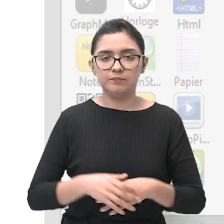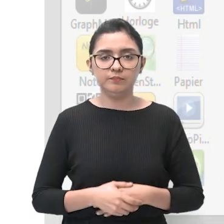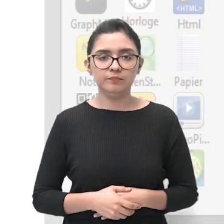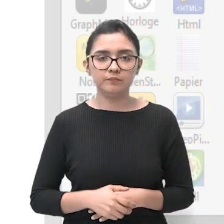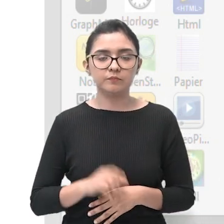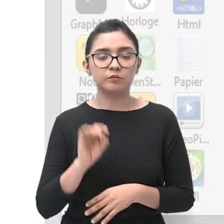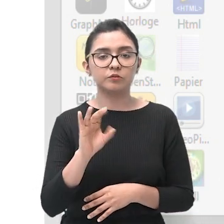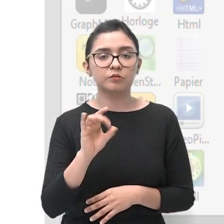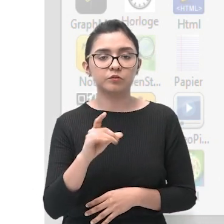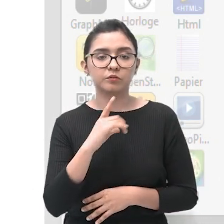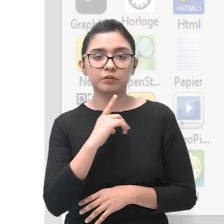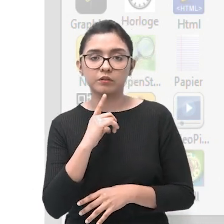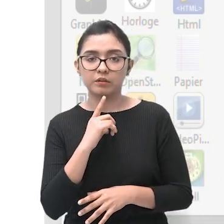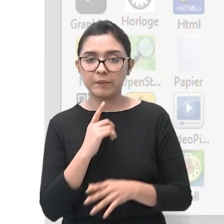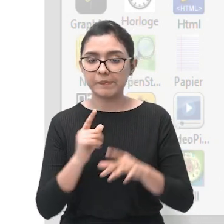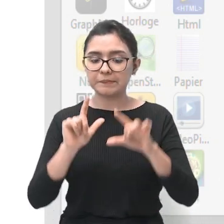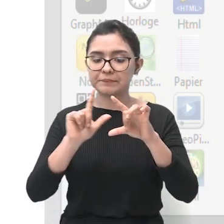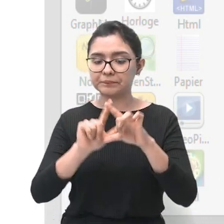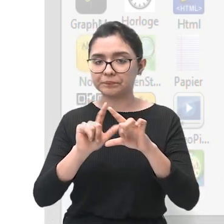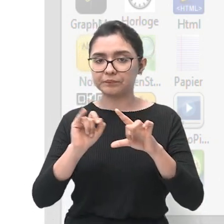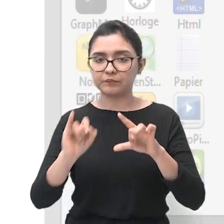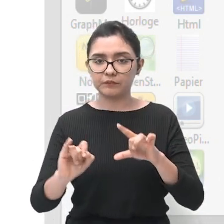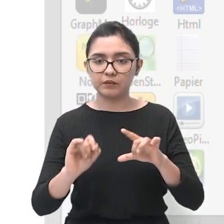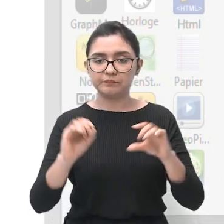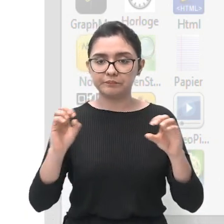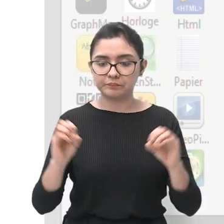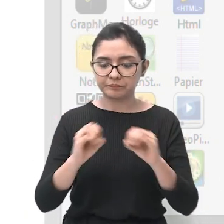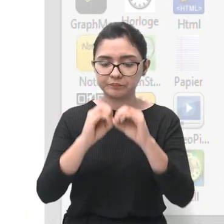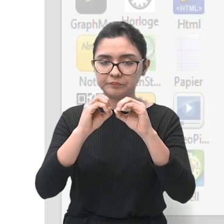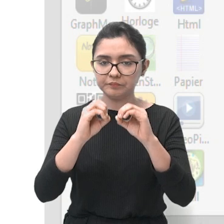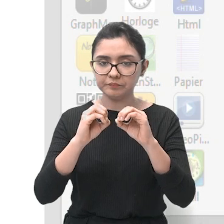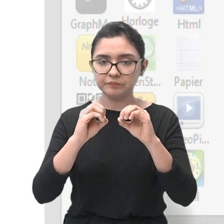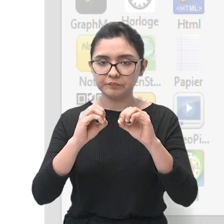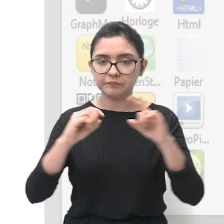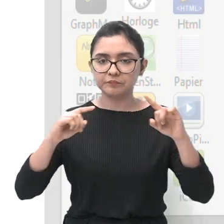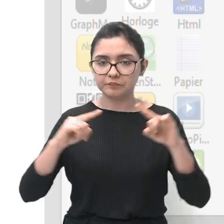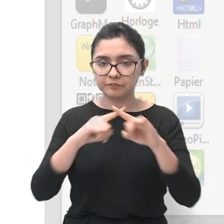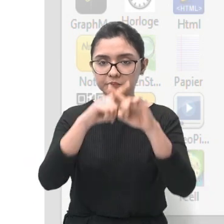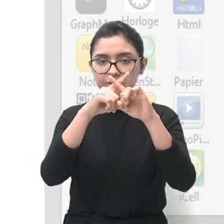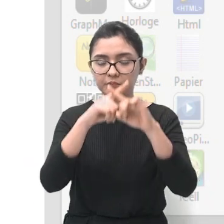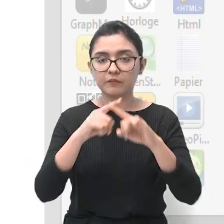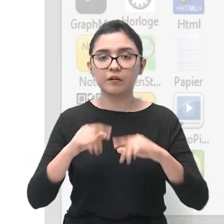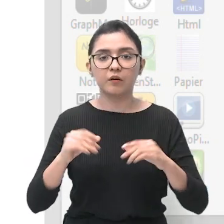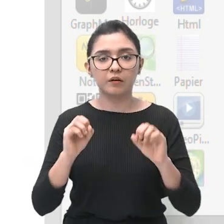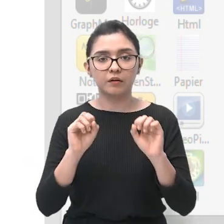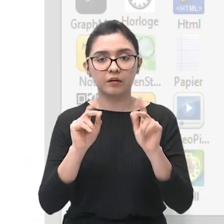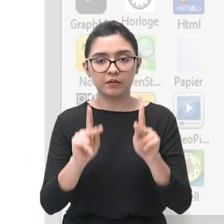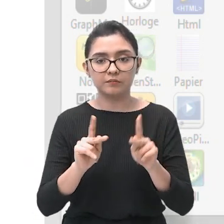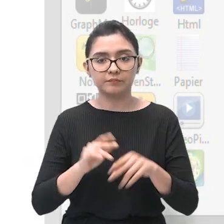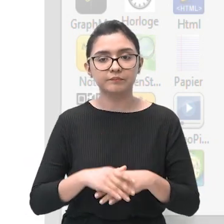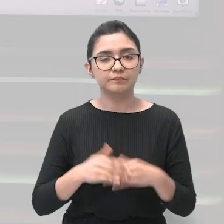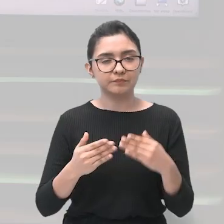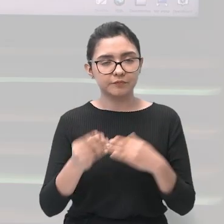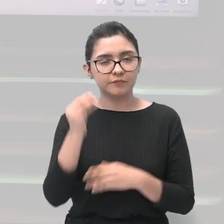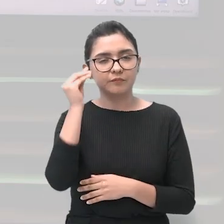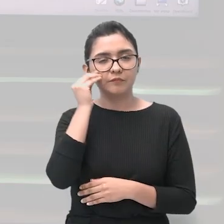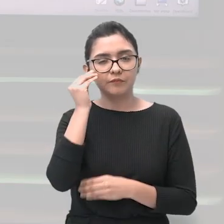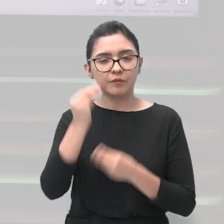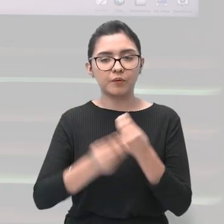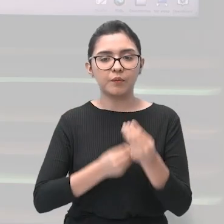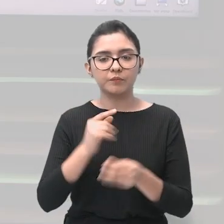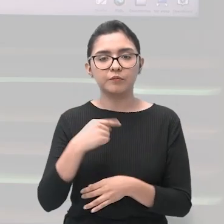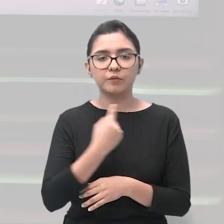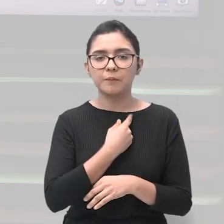Ele só vai existir se os dois arcos se cruzarem. Então, vimos aí como